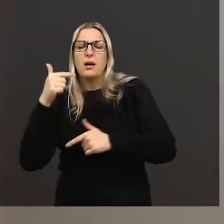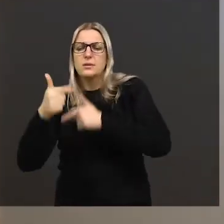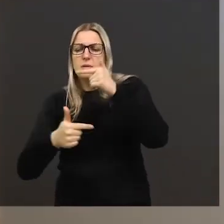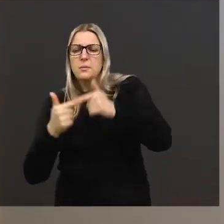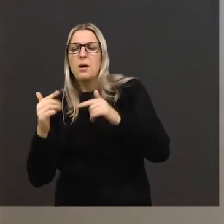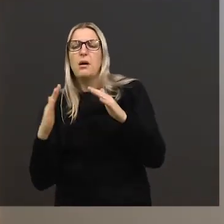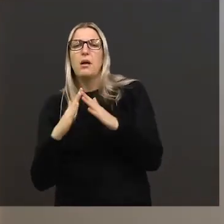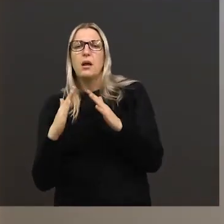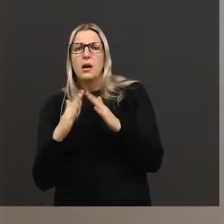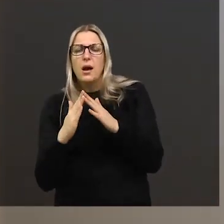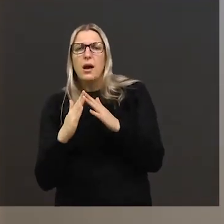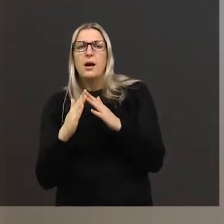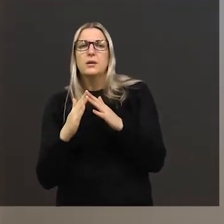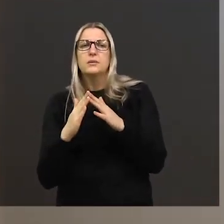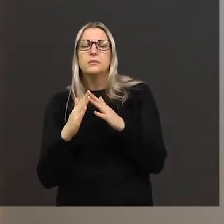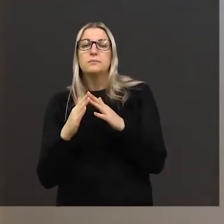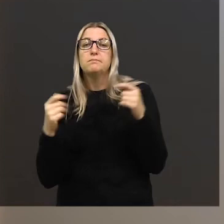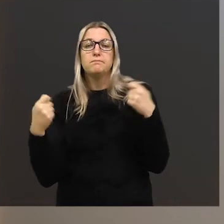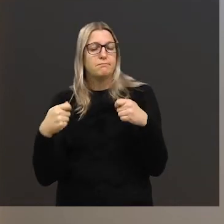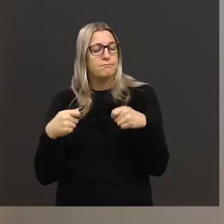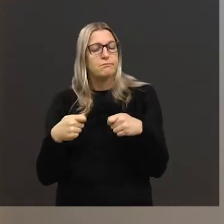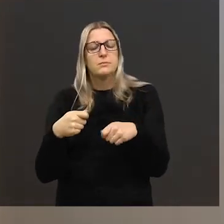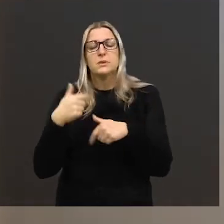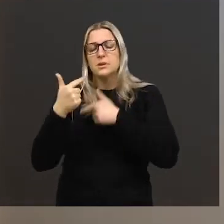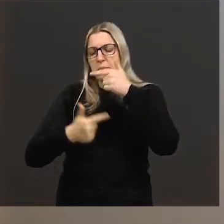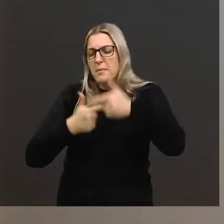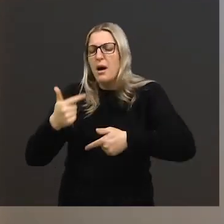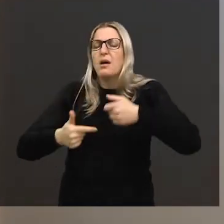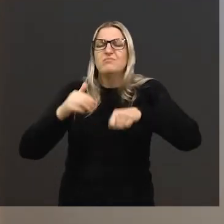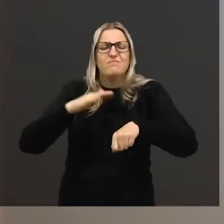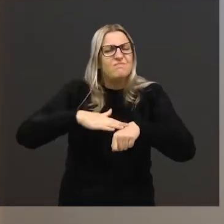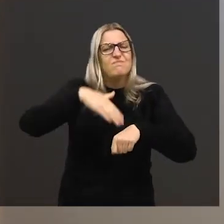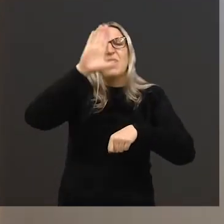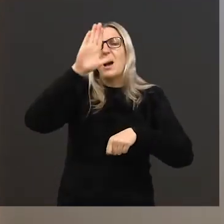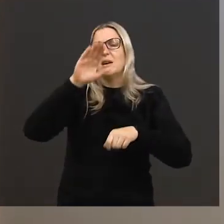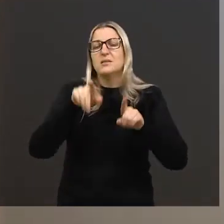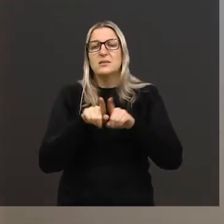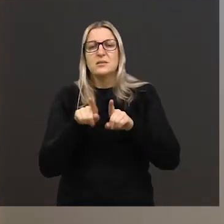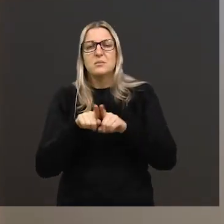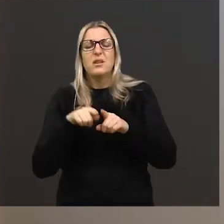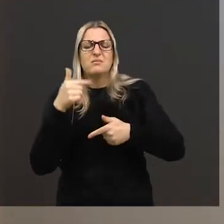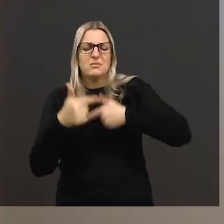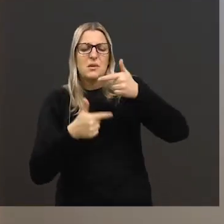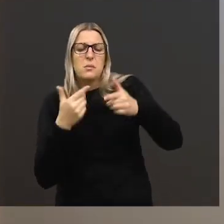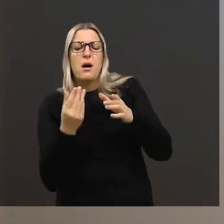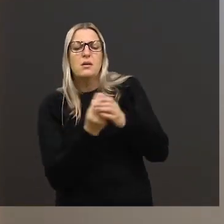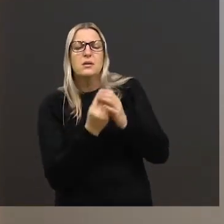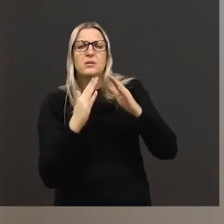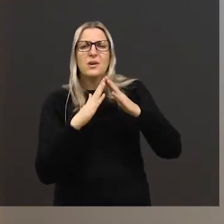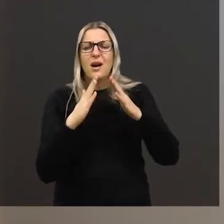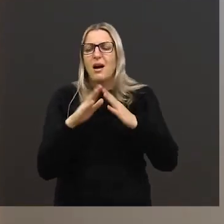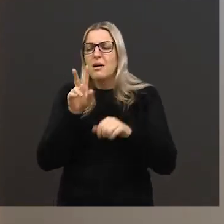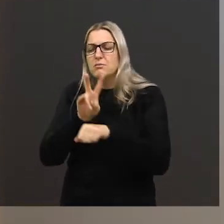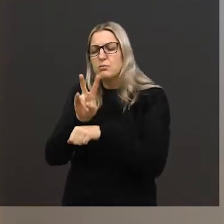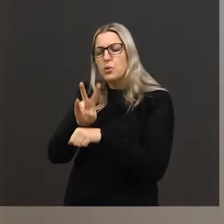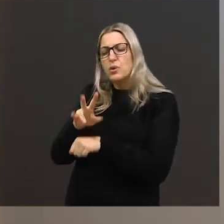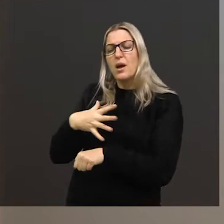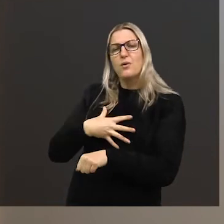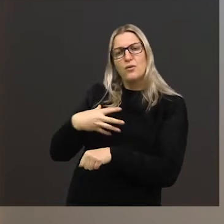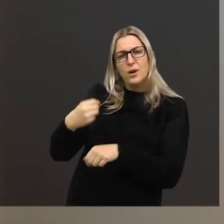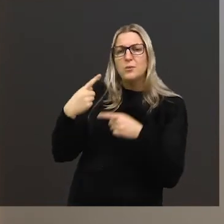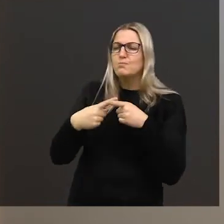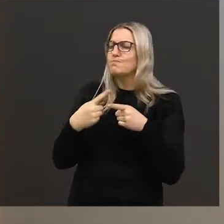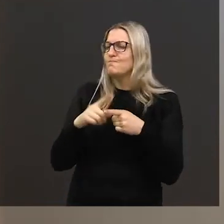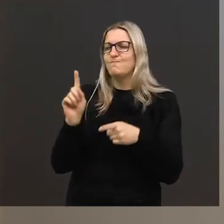casa, trabalhando de forma remota, acaba exigindo muito mais delas. A questão do serviço de casa, a questão dos filhos que não